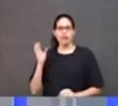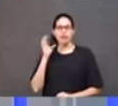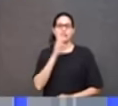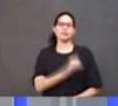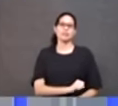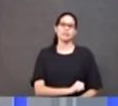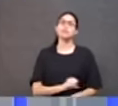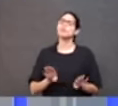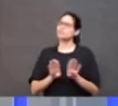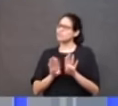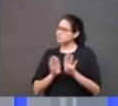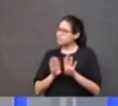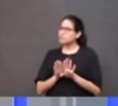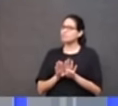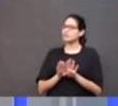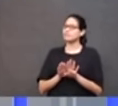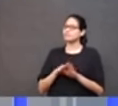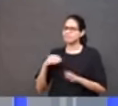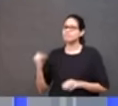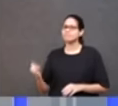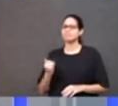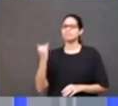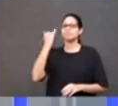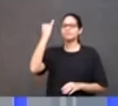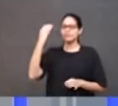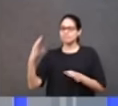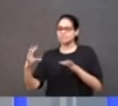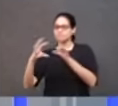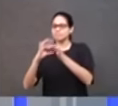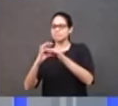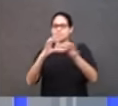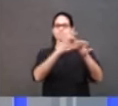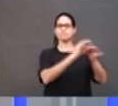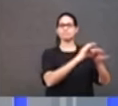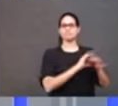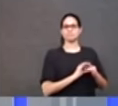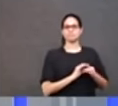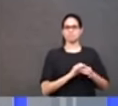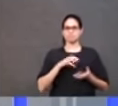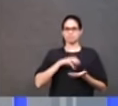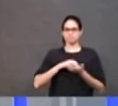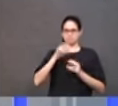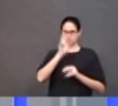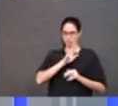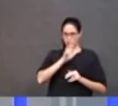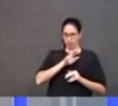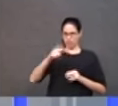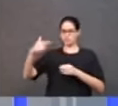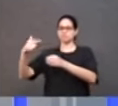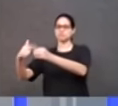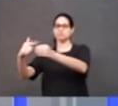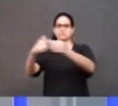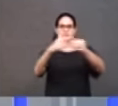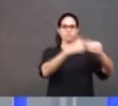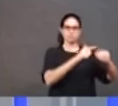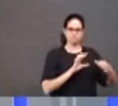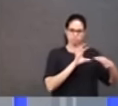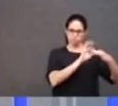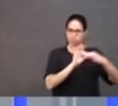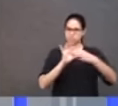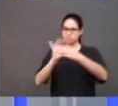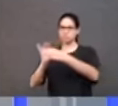ferramenta importante de integração desses campi nessas cidades. Por quê? Isso vai diminuir o número de viagens, vai